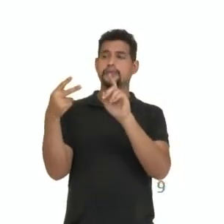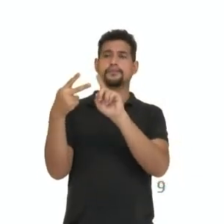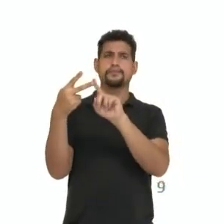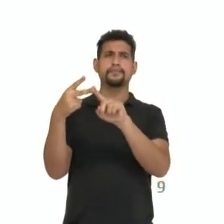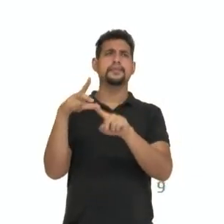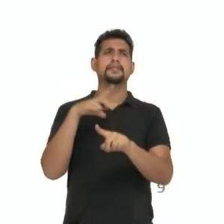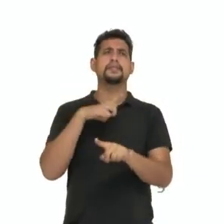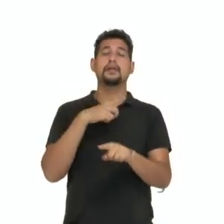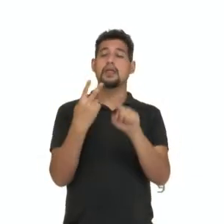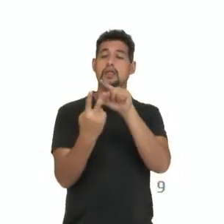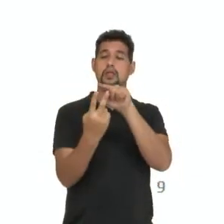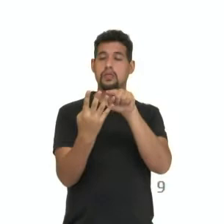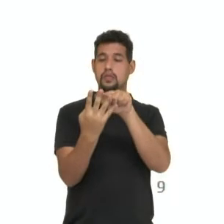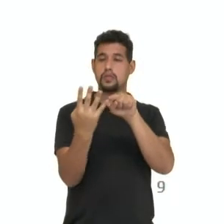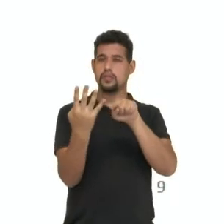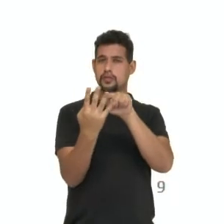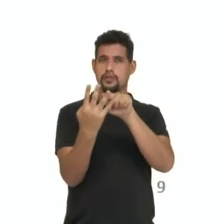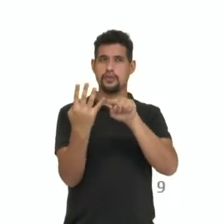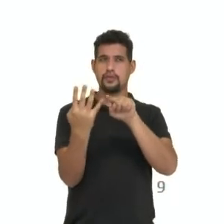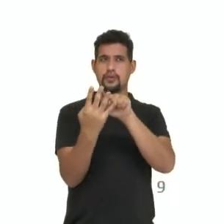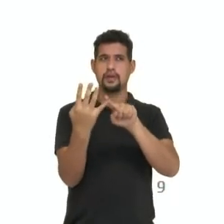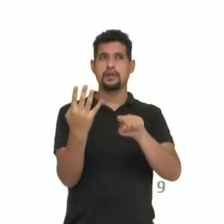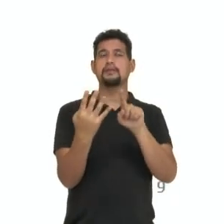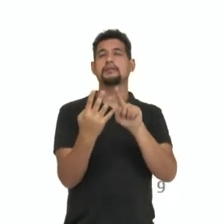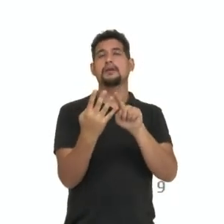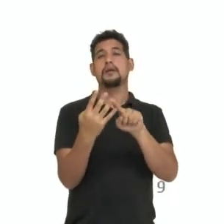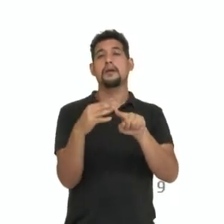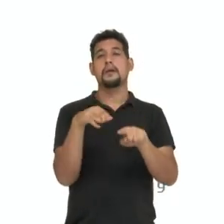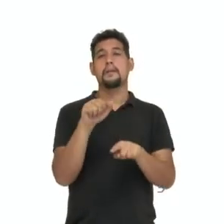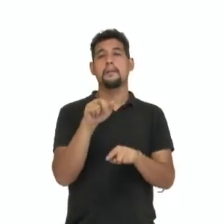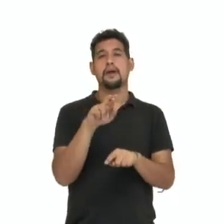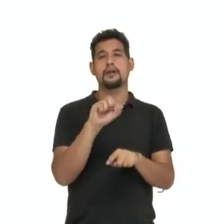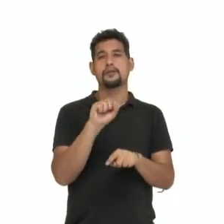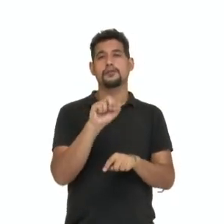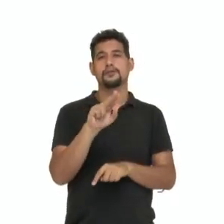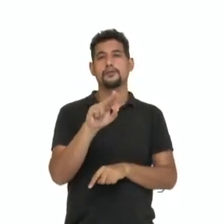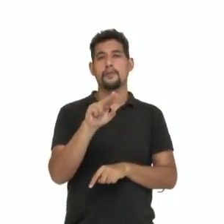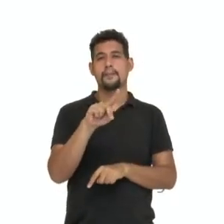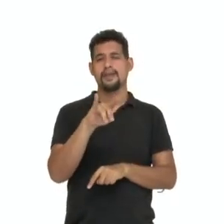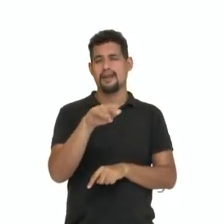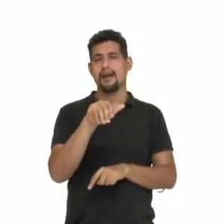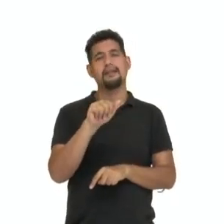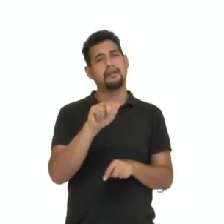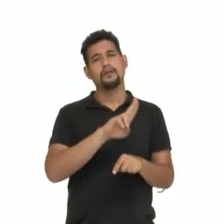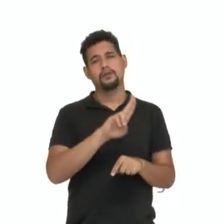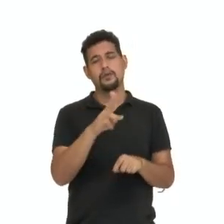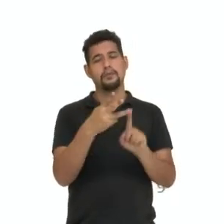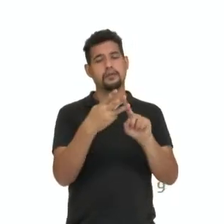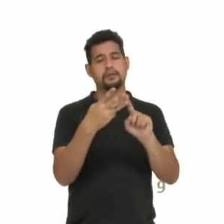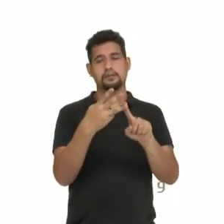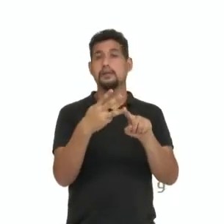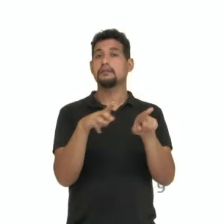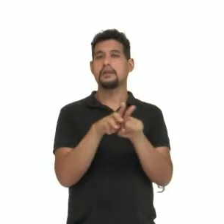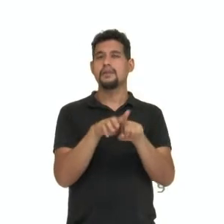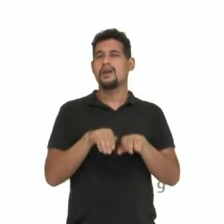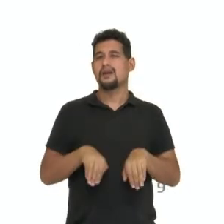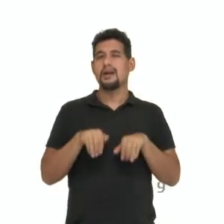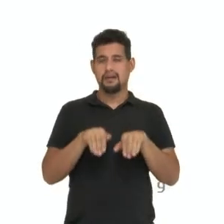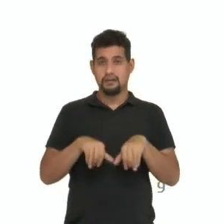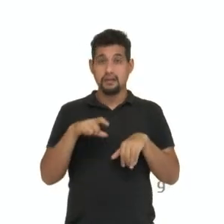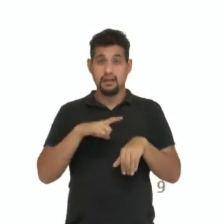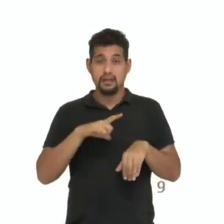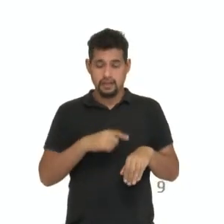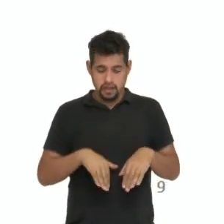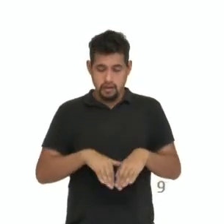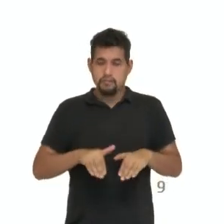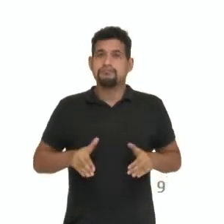teria, a gente tem duas infraclasses, que seria marsupialia, obviamente o canguru especificamente, aquele que tem o marsúpio, que é